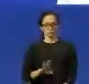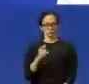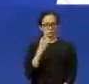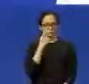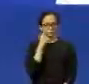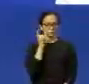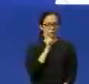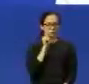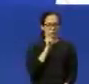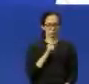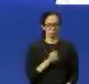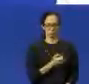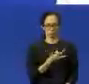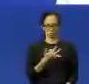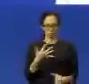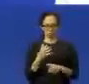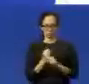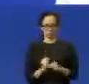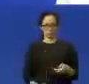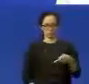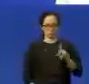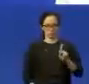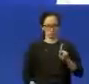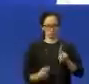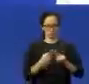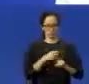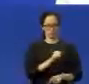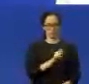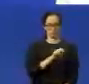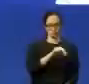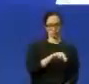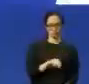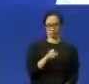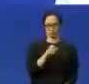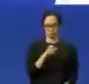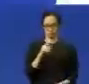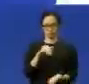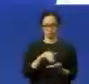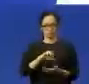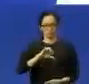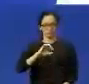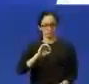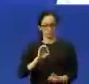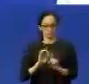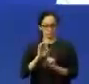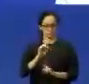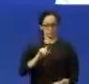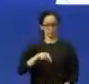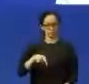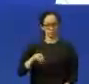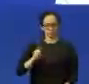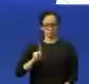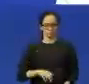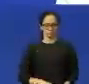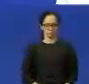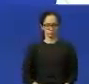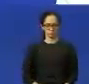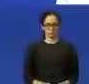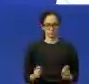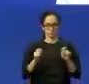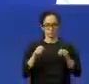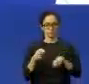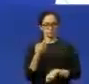seria limite de K vezes seno de X, quando o X tende a 90 graus, né, que dá K. E aí você coloca, então, na